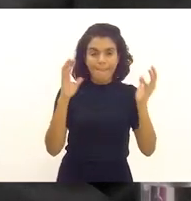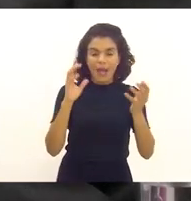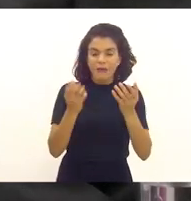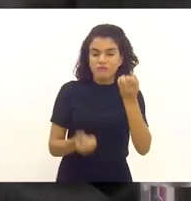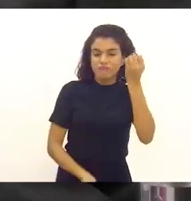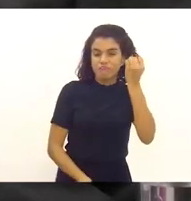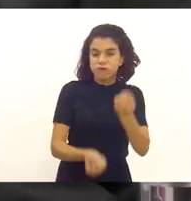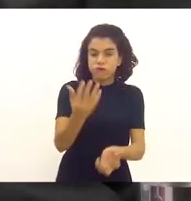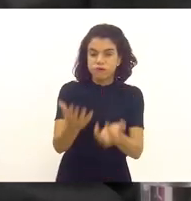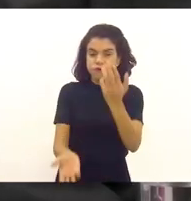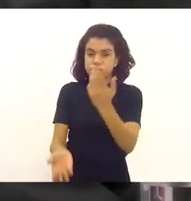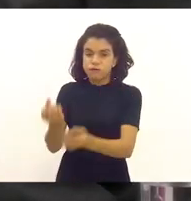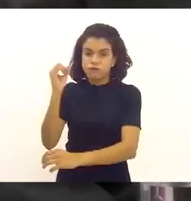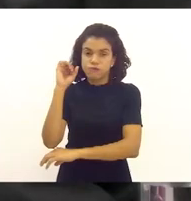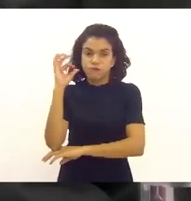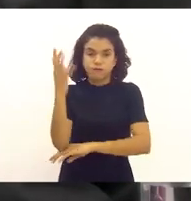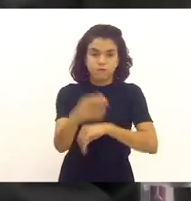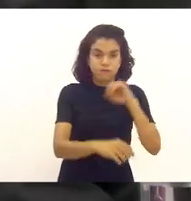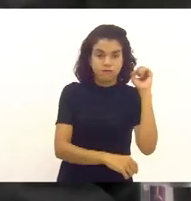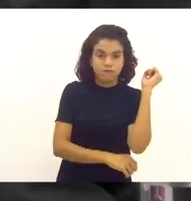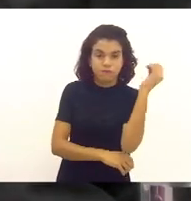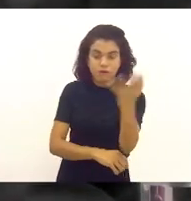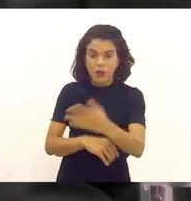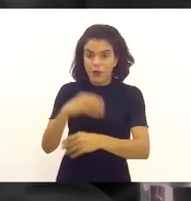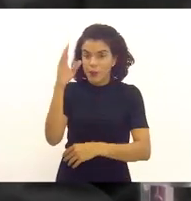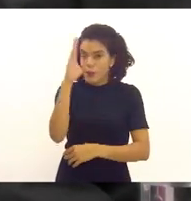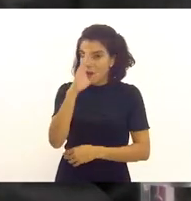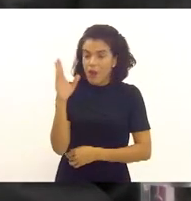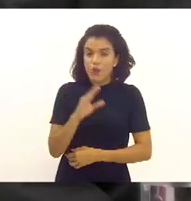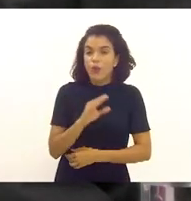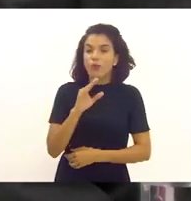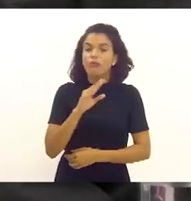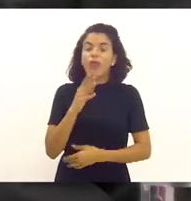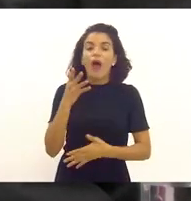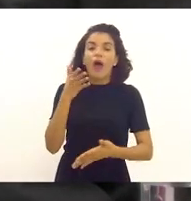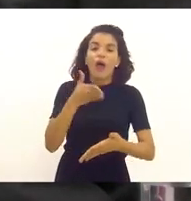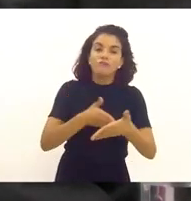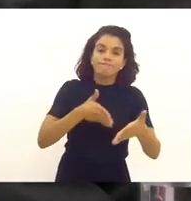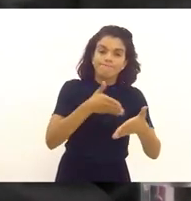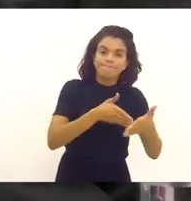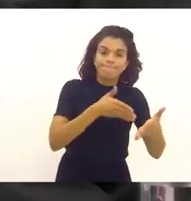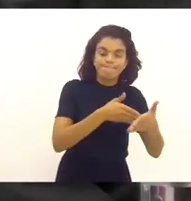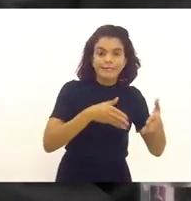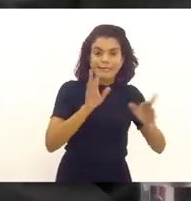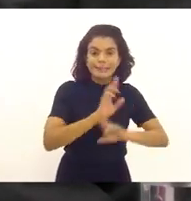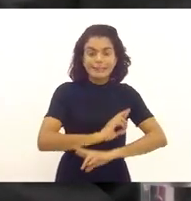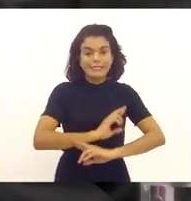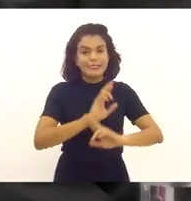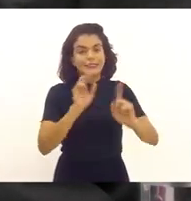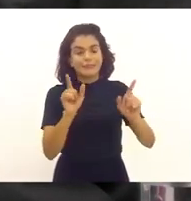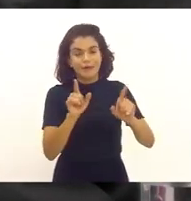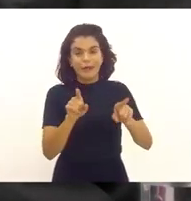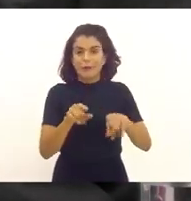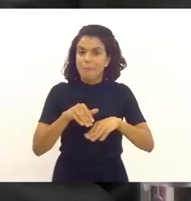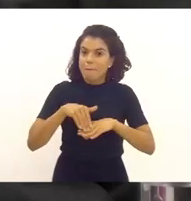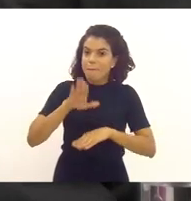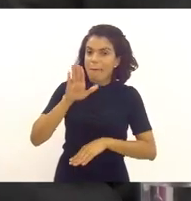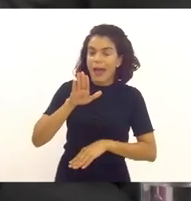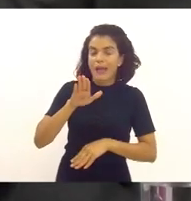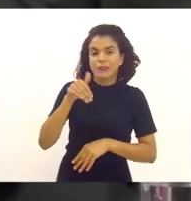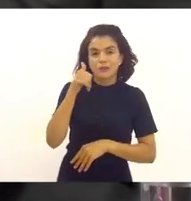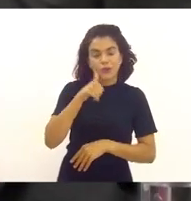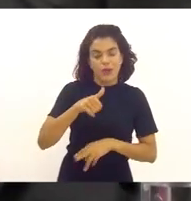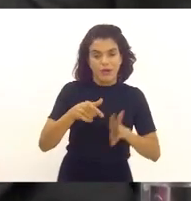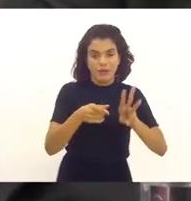queimadas tudo que tá acontecendo no âmbito da floresta no Brasil está impactando de forma diferenciada e muito mais as mulheres